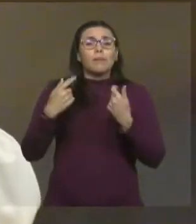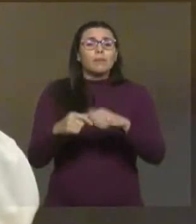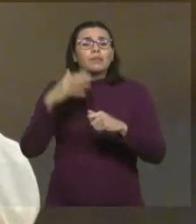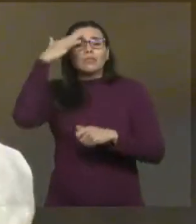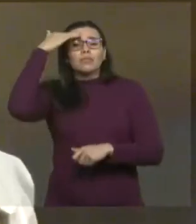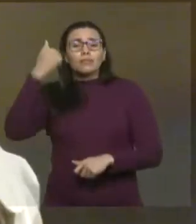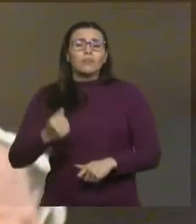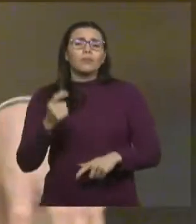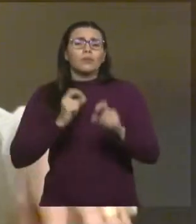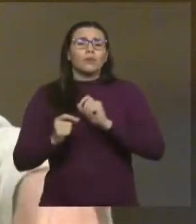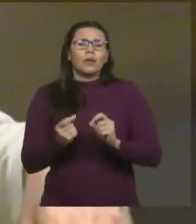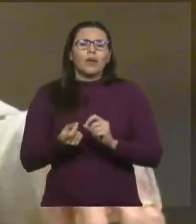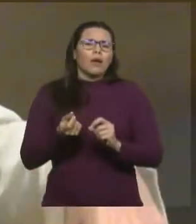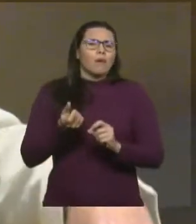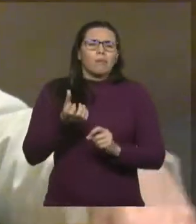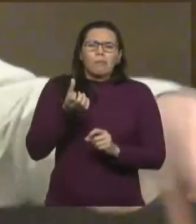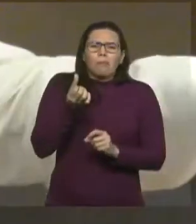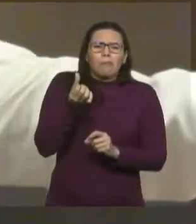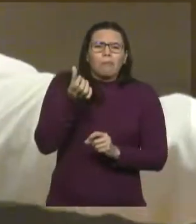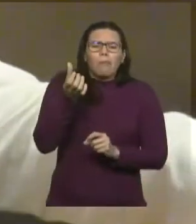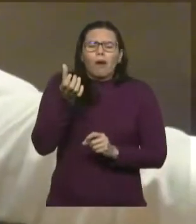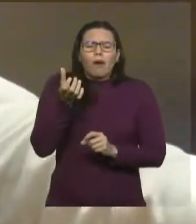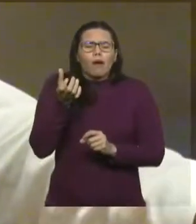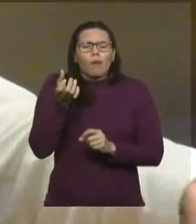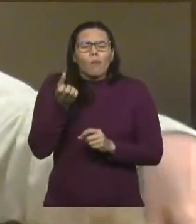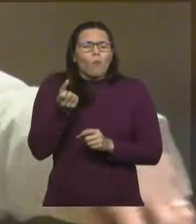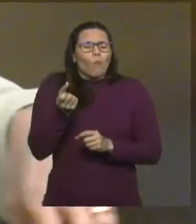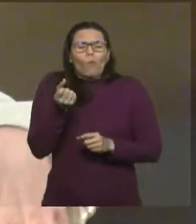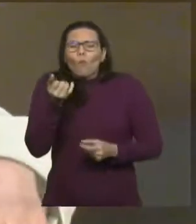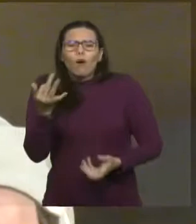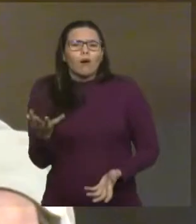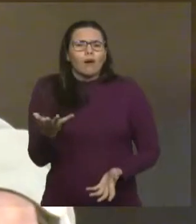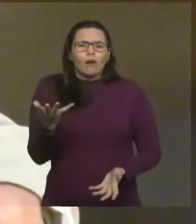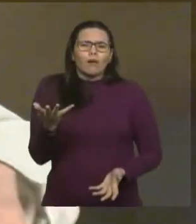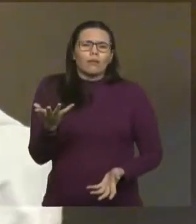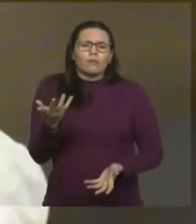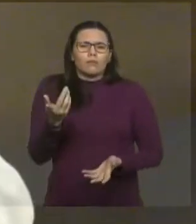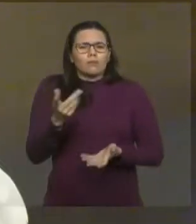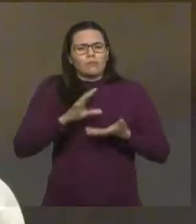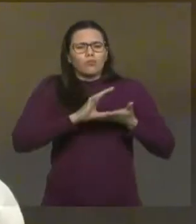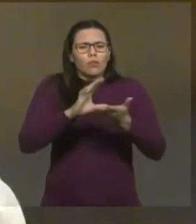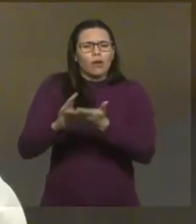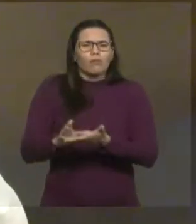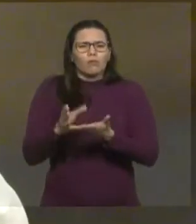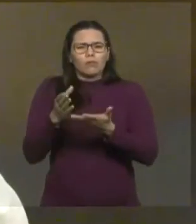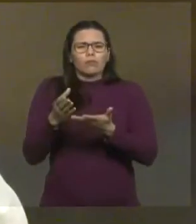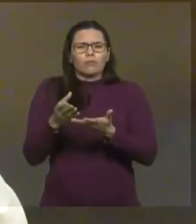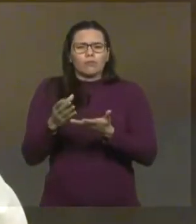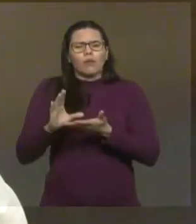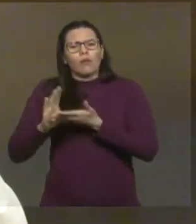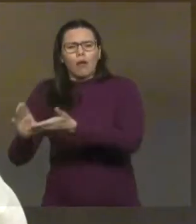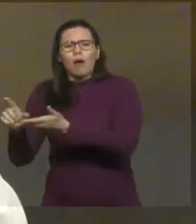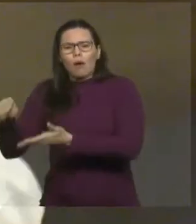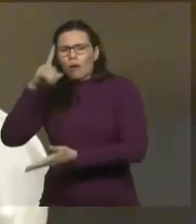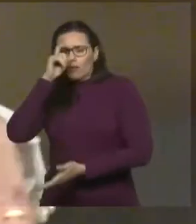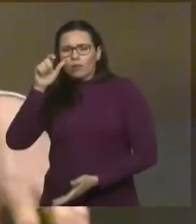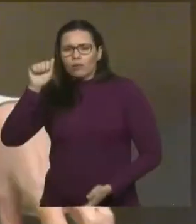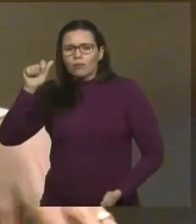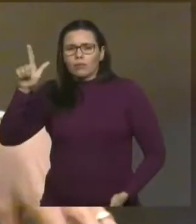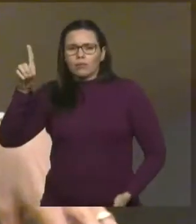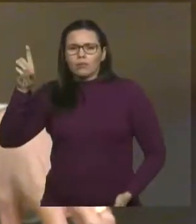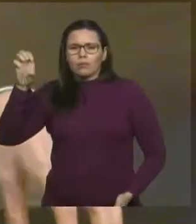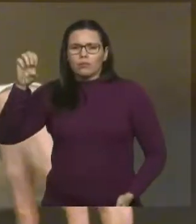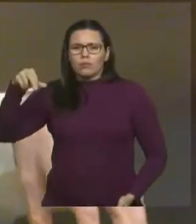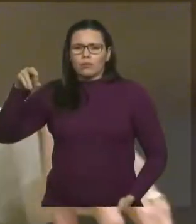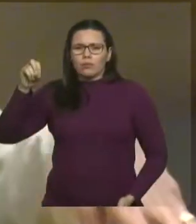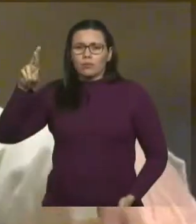não suporta viver só com essa transferência federal, que é feita pela Prefeitura de São Luís, e